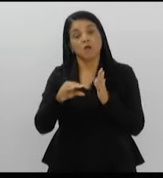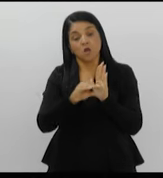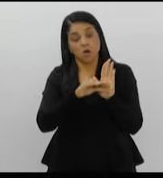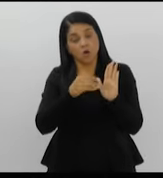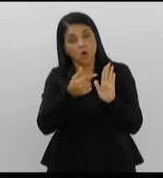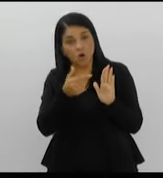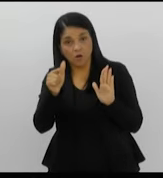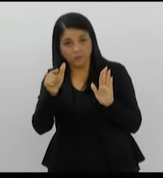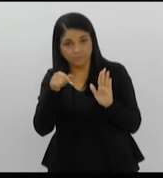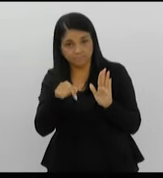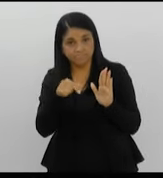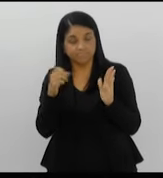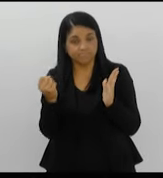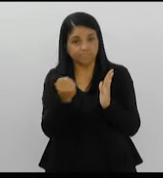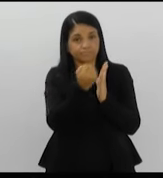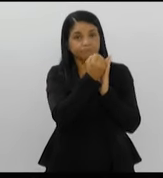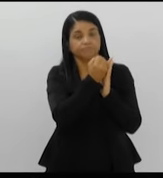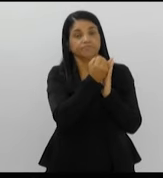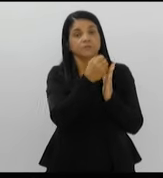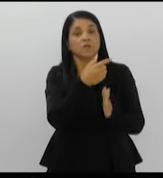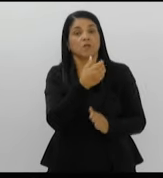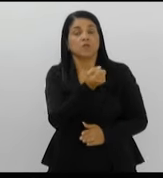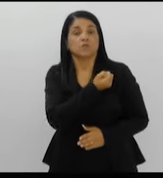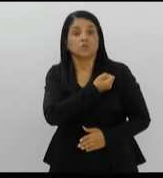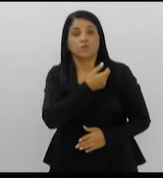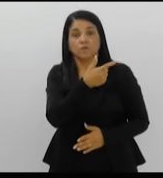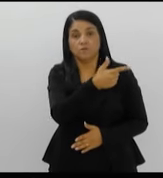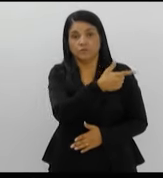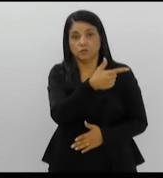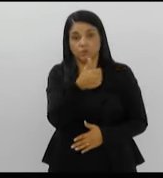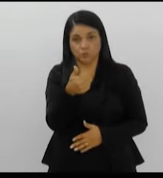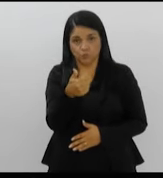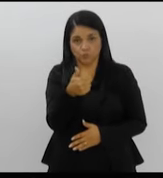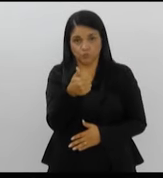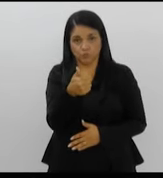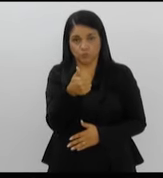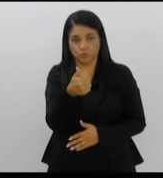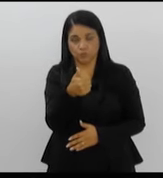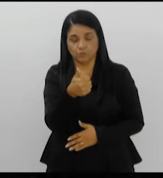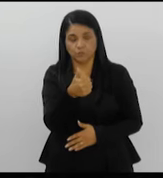estou destacando, que é a emenda 21.